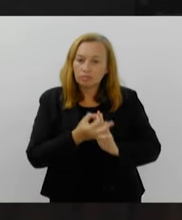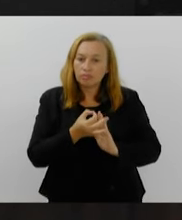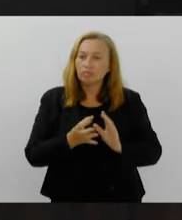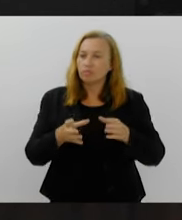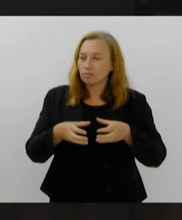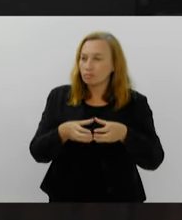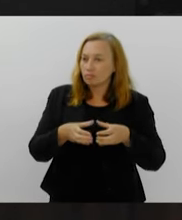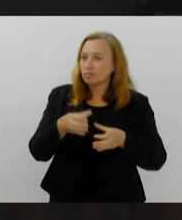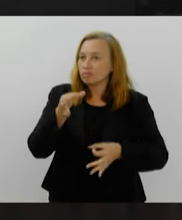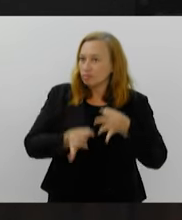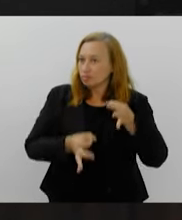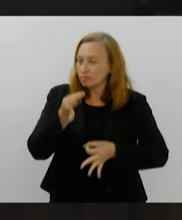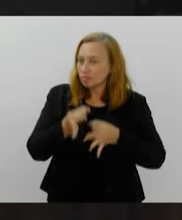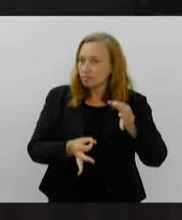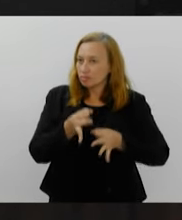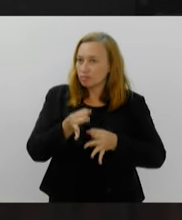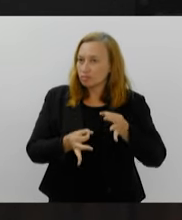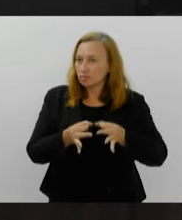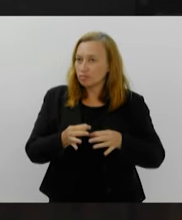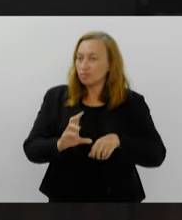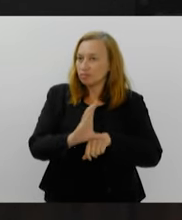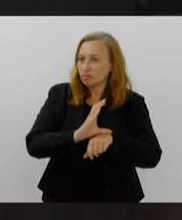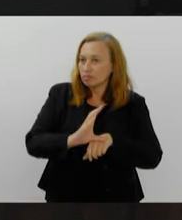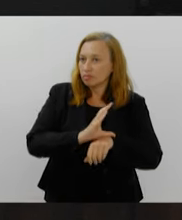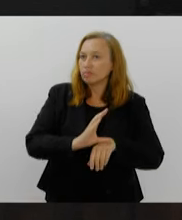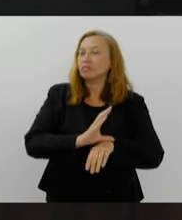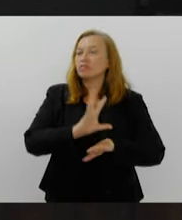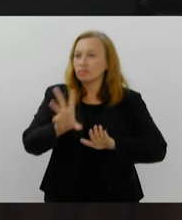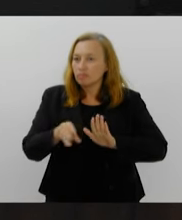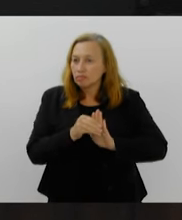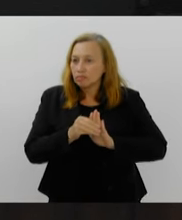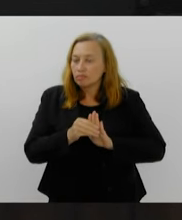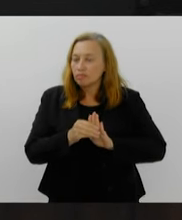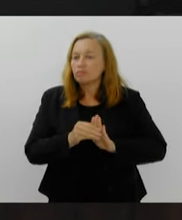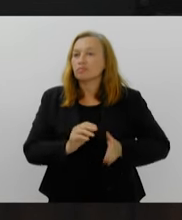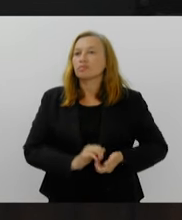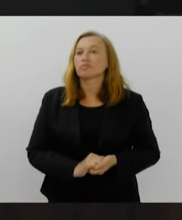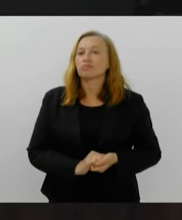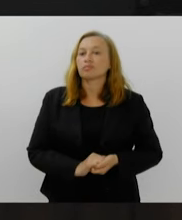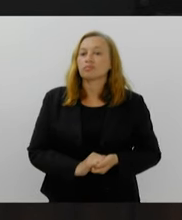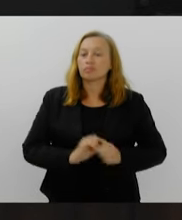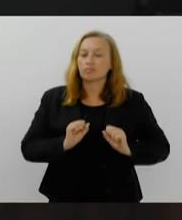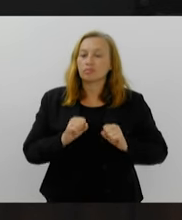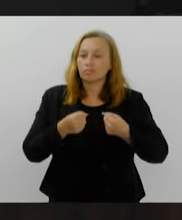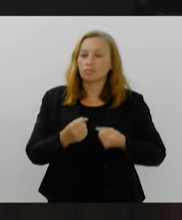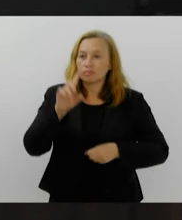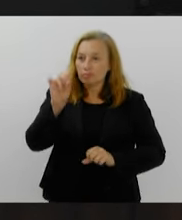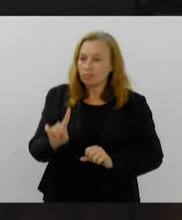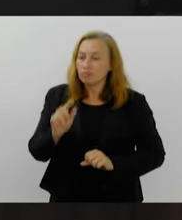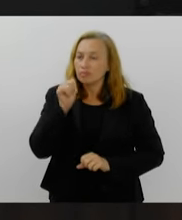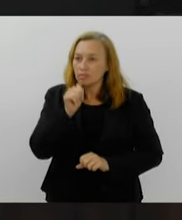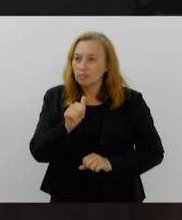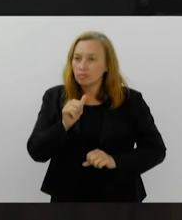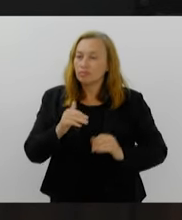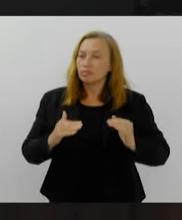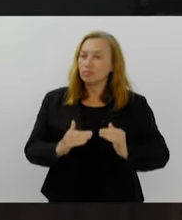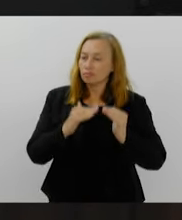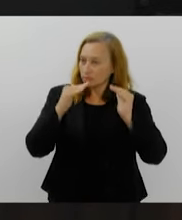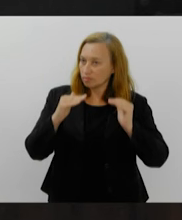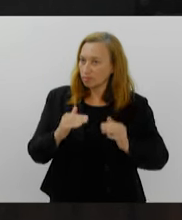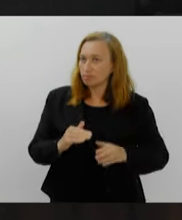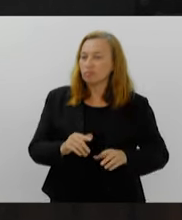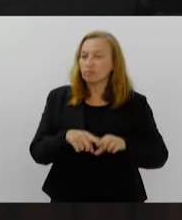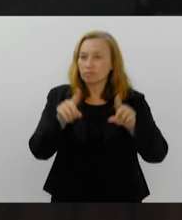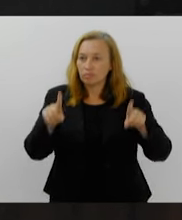Constituição e justiça pela constitucionalidade com emendas de defesa dos direitos da mulher favorável de